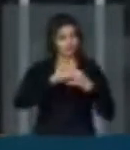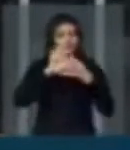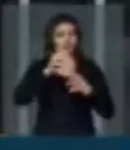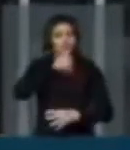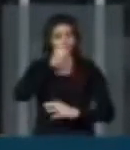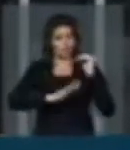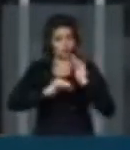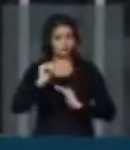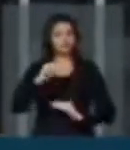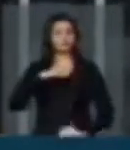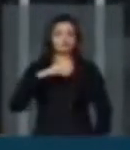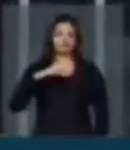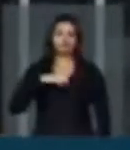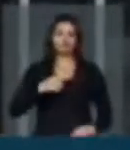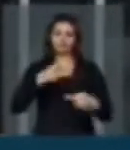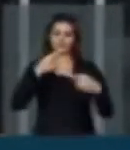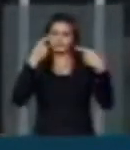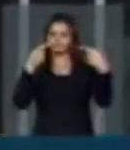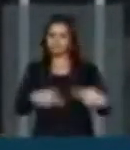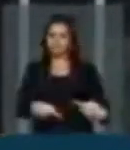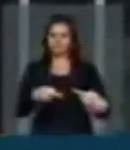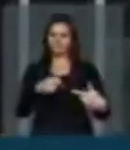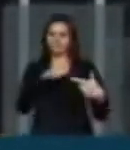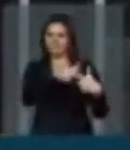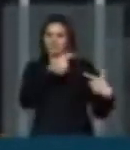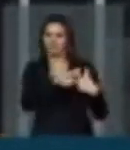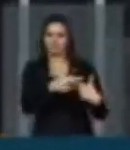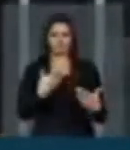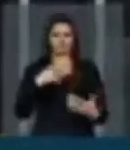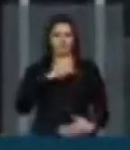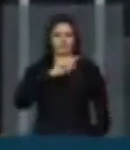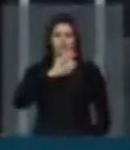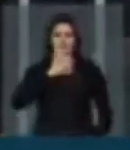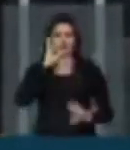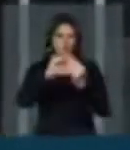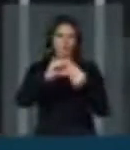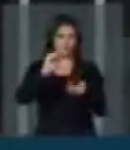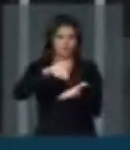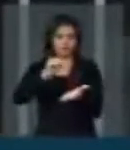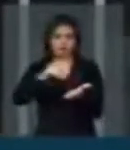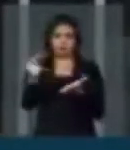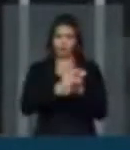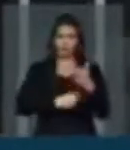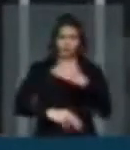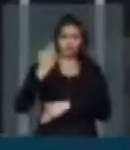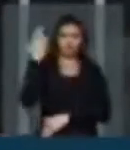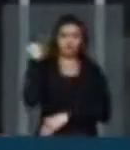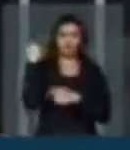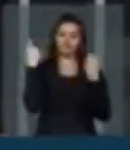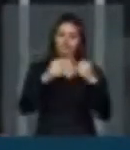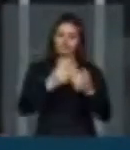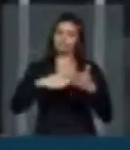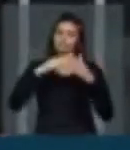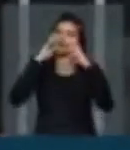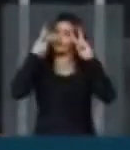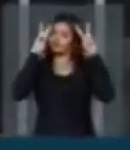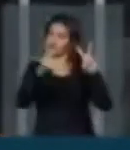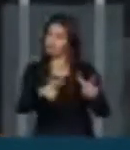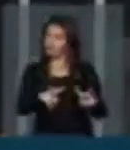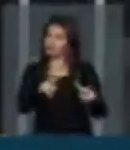aspas. Esse revanchismo do PT, essa falta de compreensão do que aconteceu, merece toda a nossa